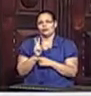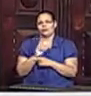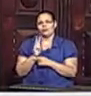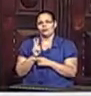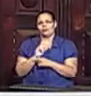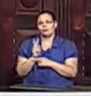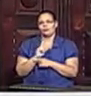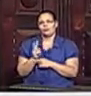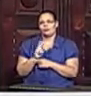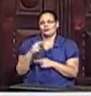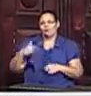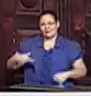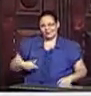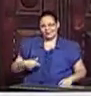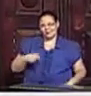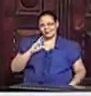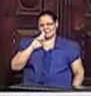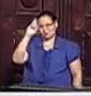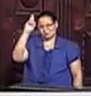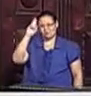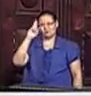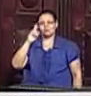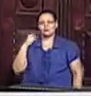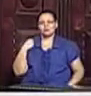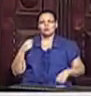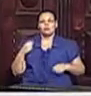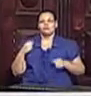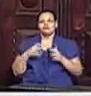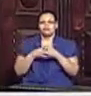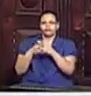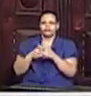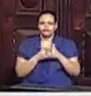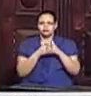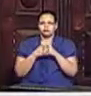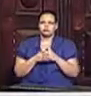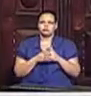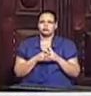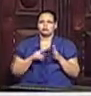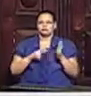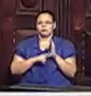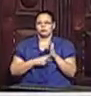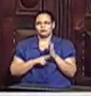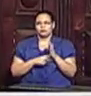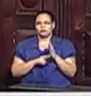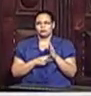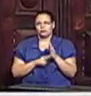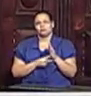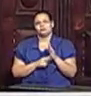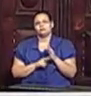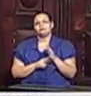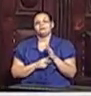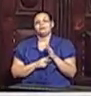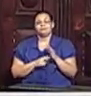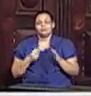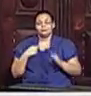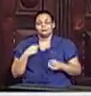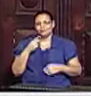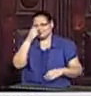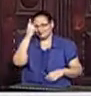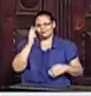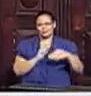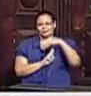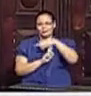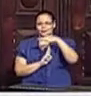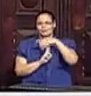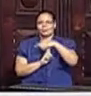as escoltas armadas a esses comboios, e também dos sindicatos dos rodoviários. Nós estamos tendo no